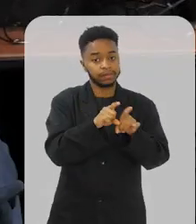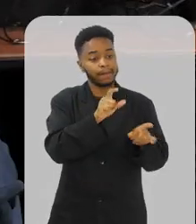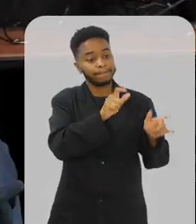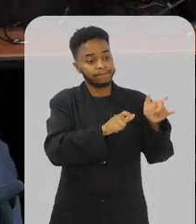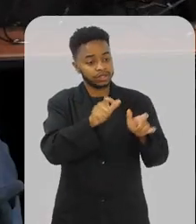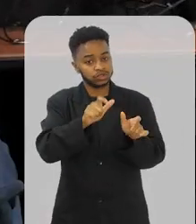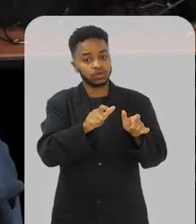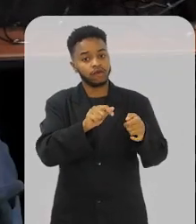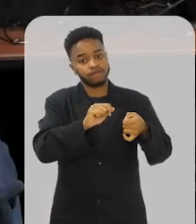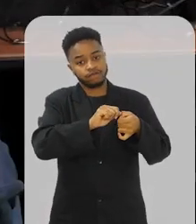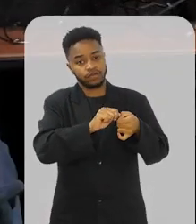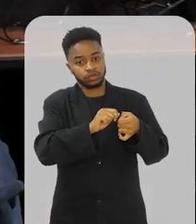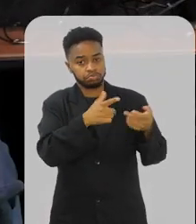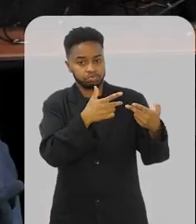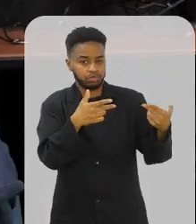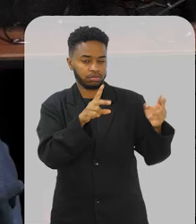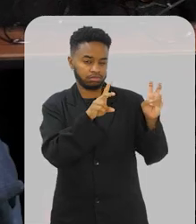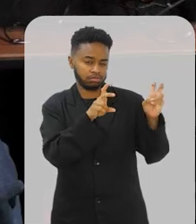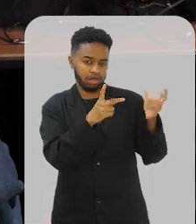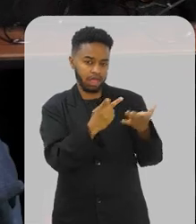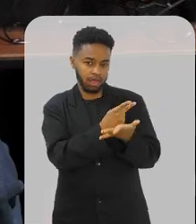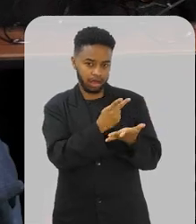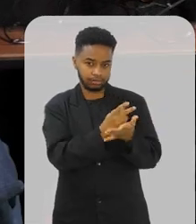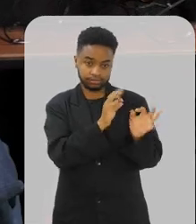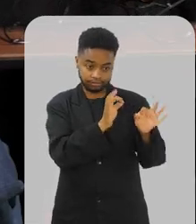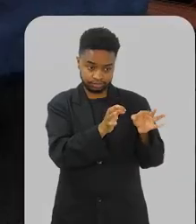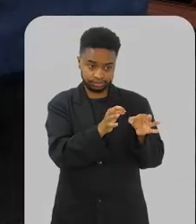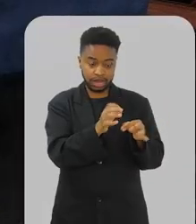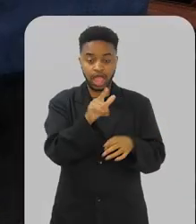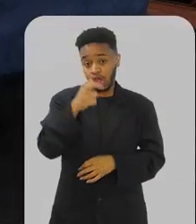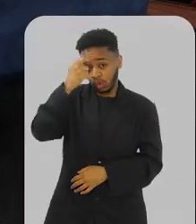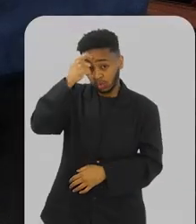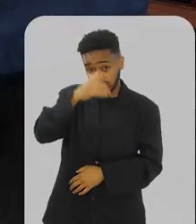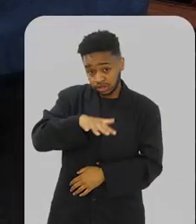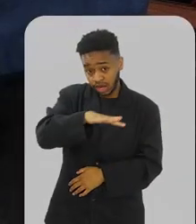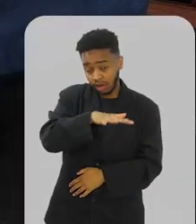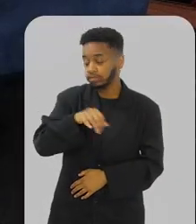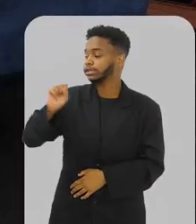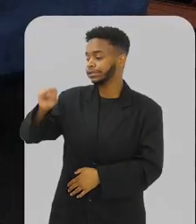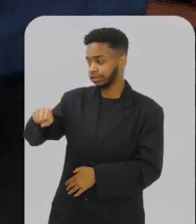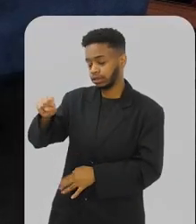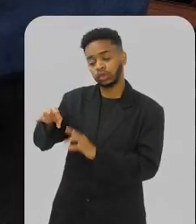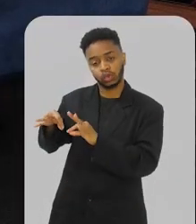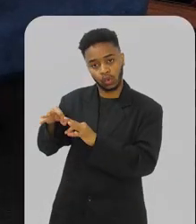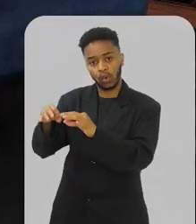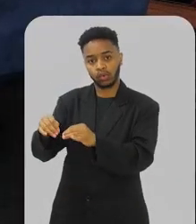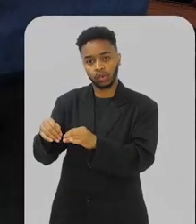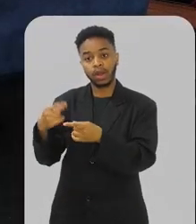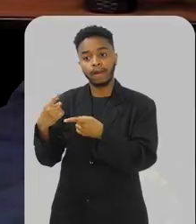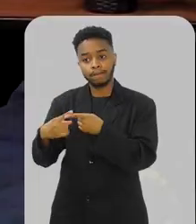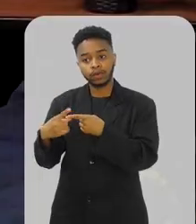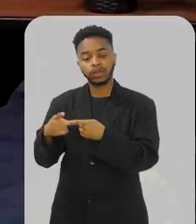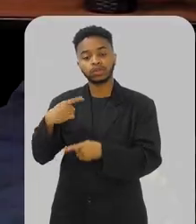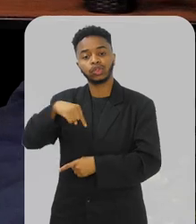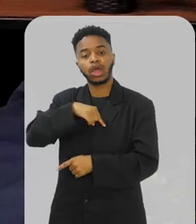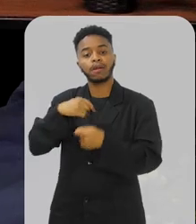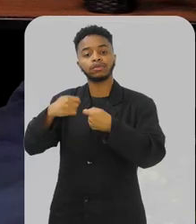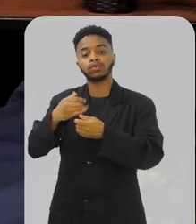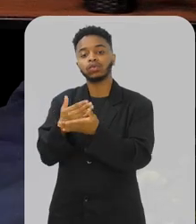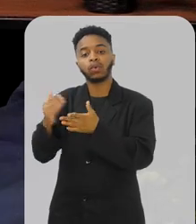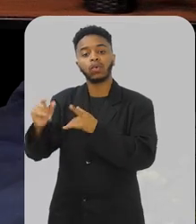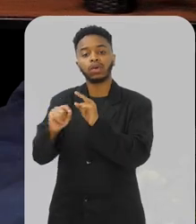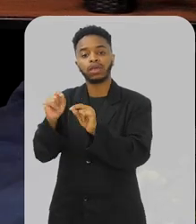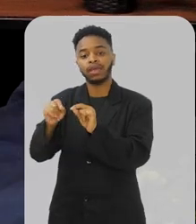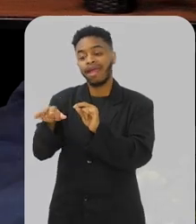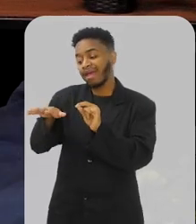assim, praticou a inflação. Isso é mesmo. É uma conscientização de todos. De todos. Aí temos que começar